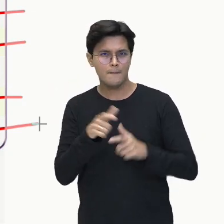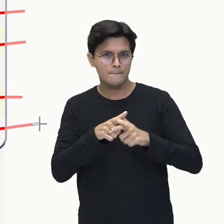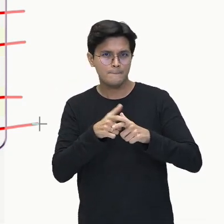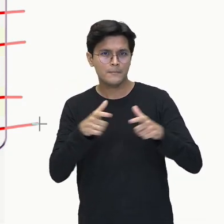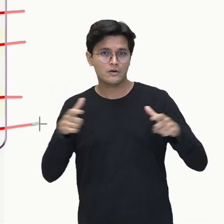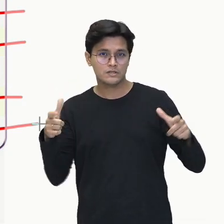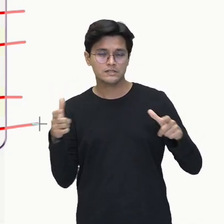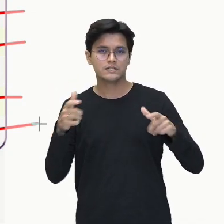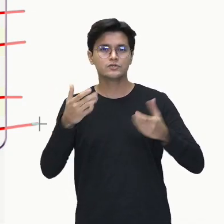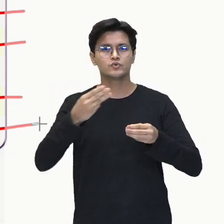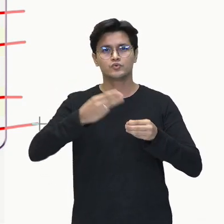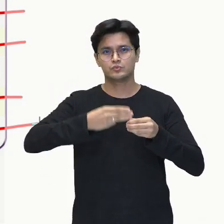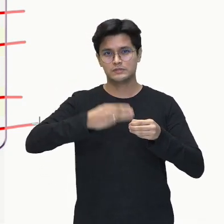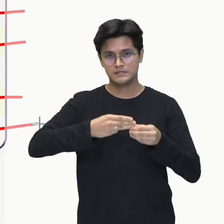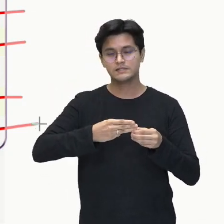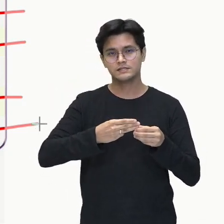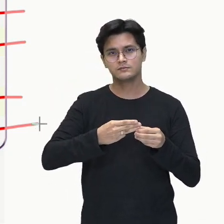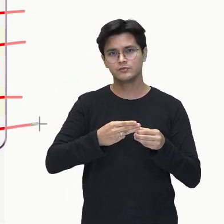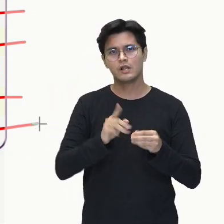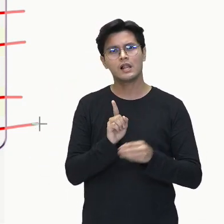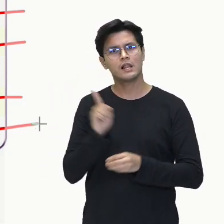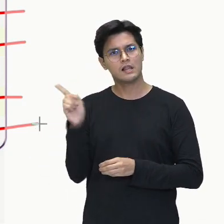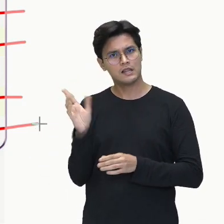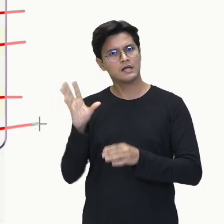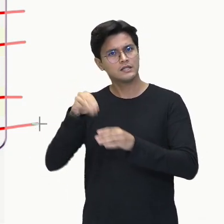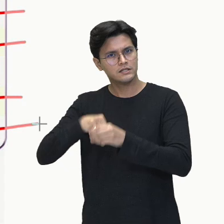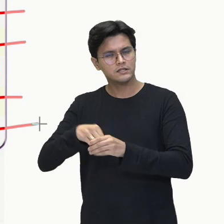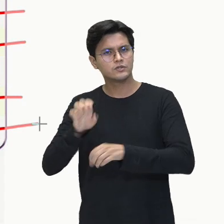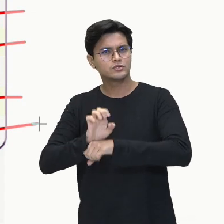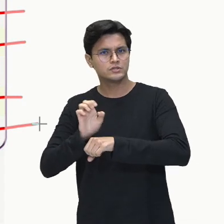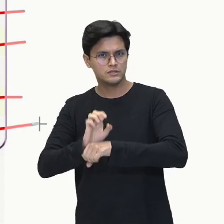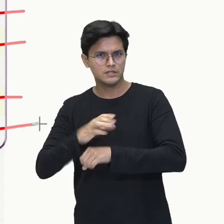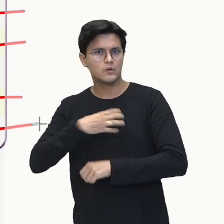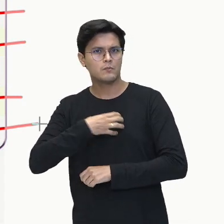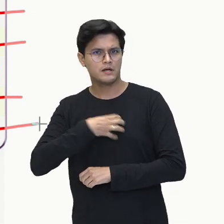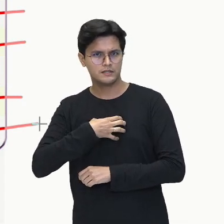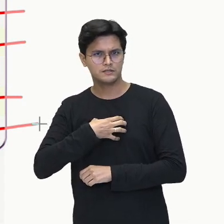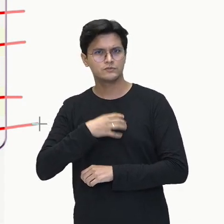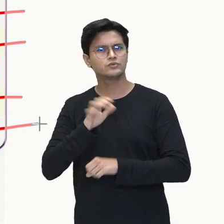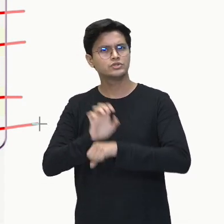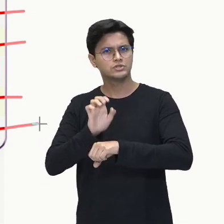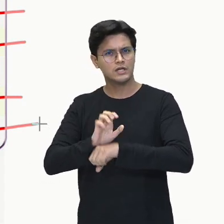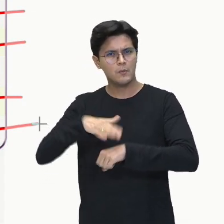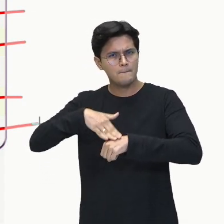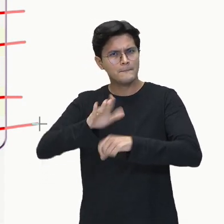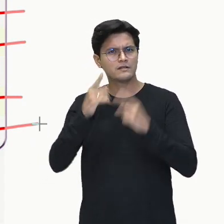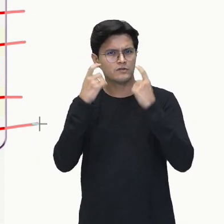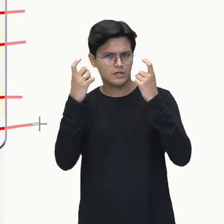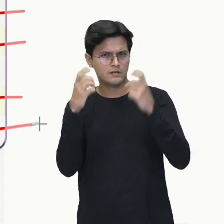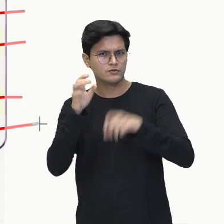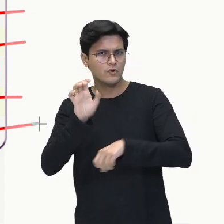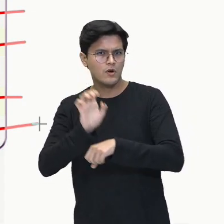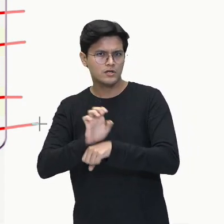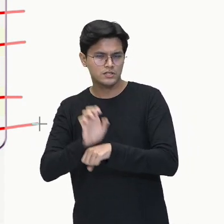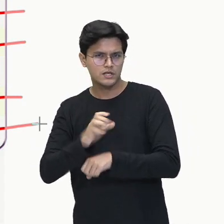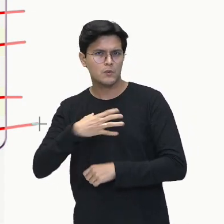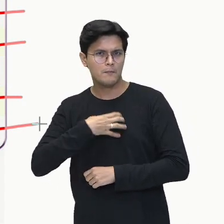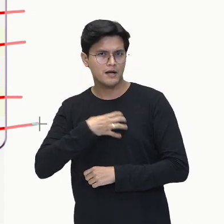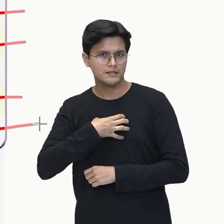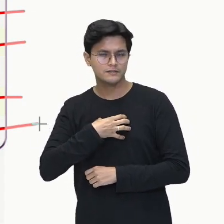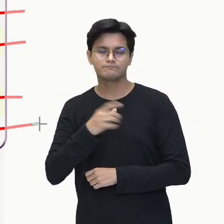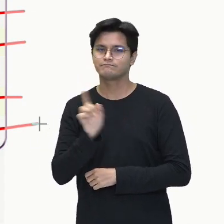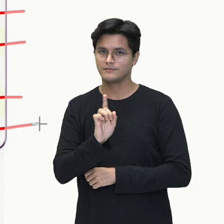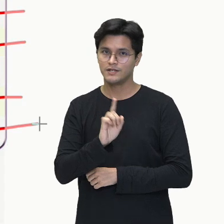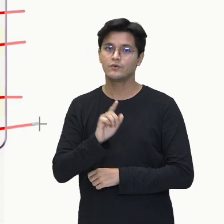de municípios entre os 10 é a Bahia, não é o estado da Bahia o estado mais violento, e sim o Amapá. Mas esses